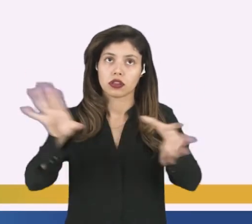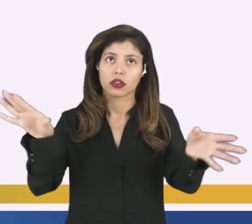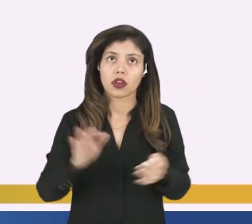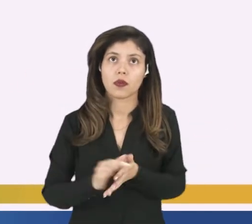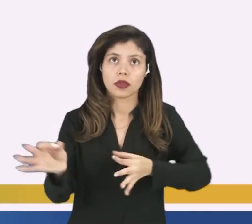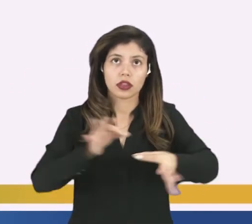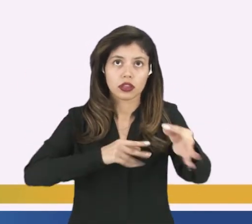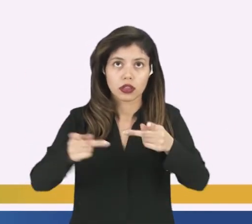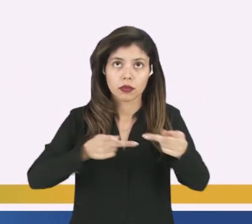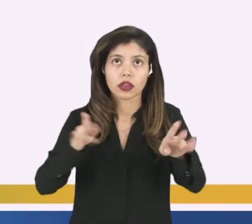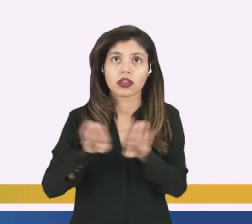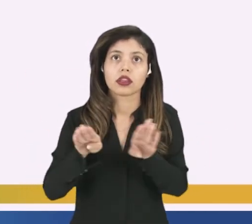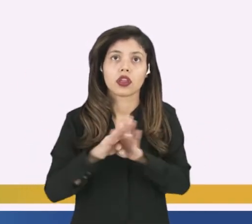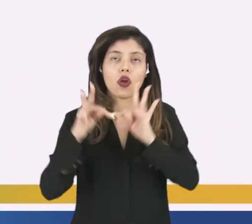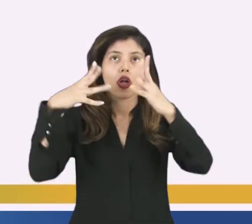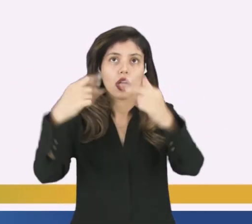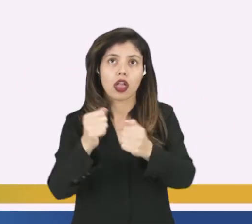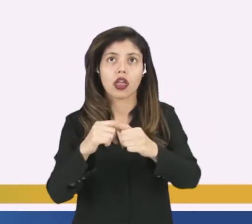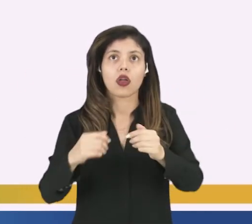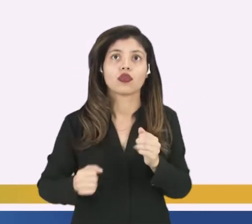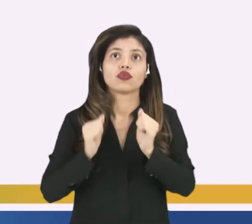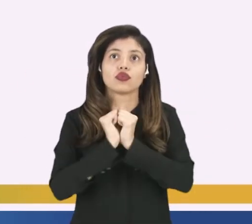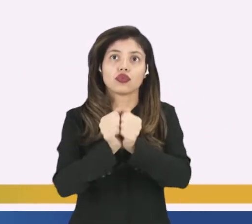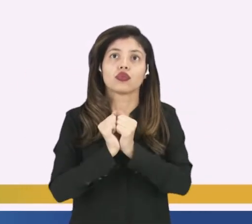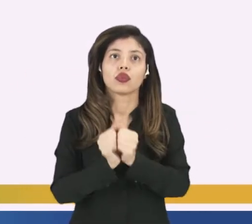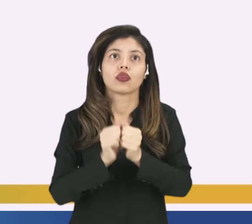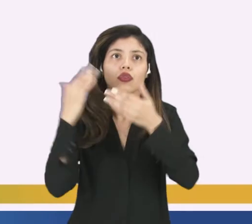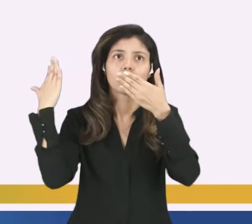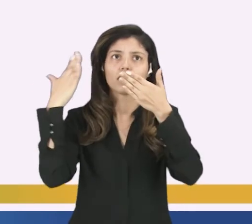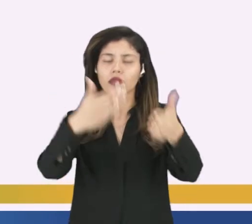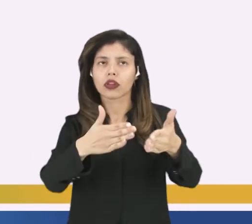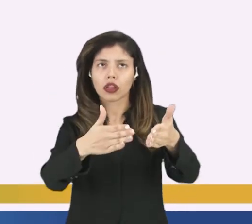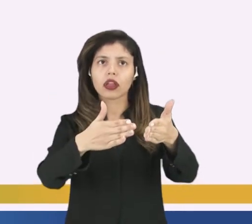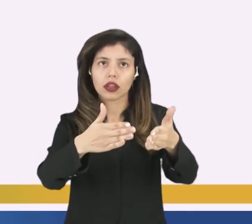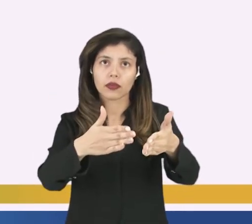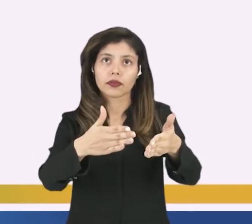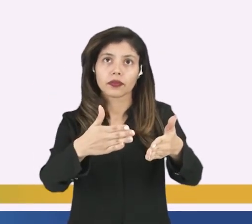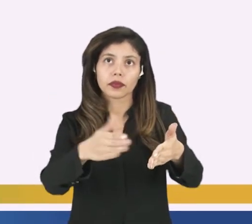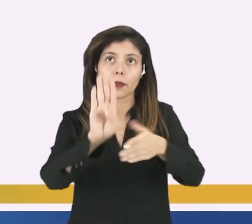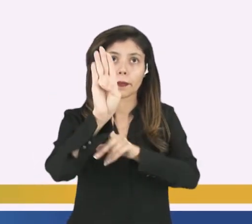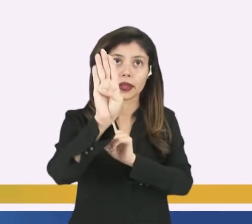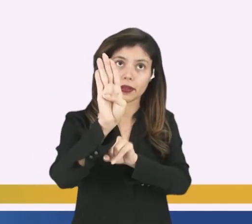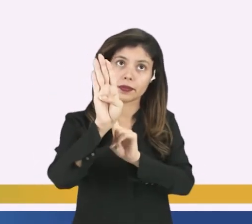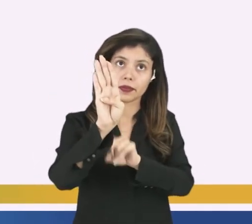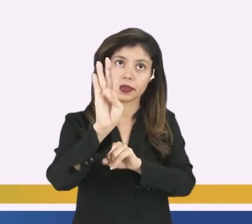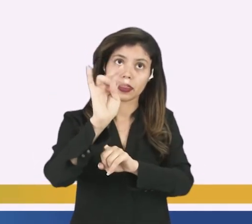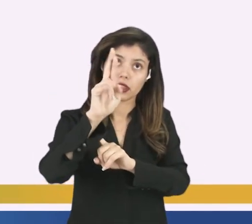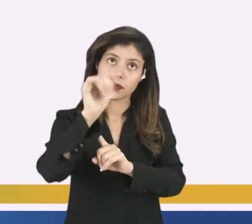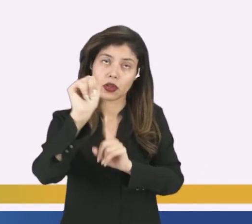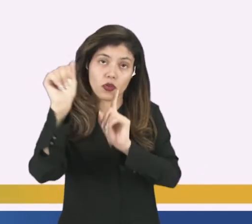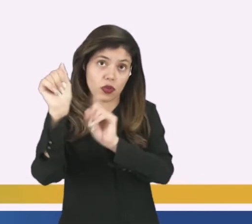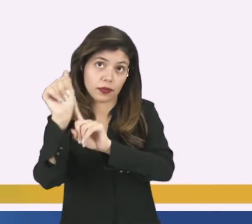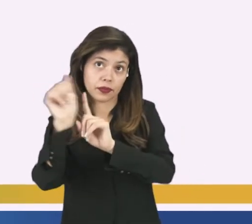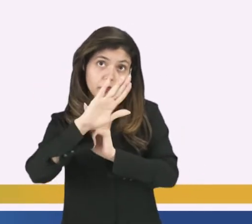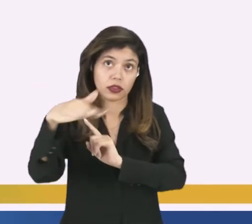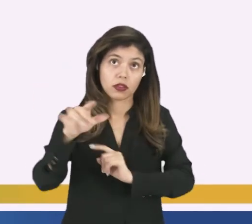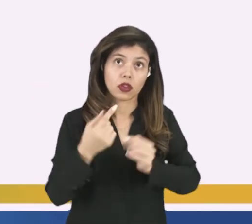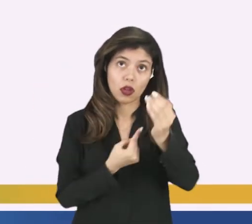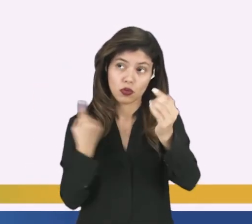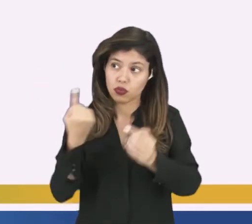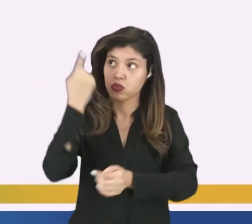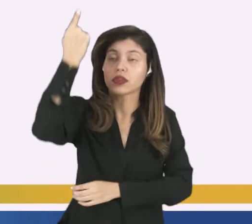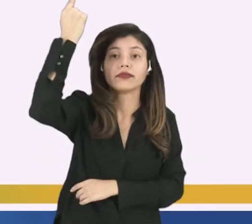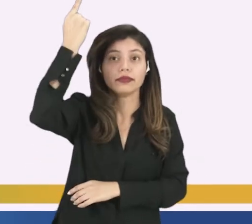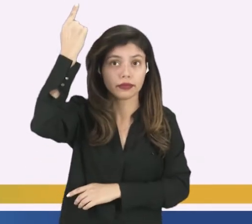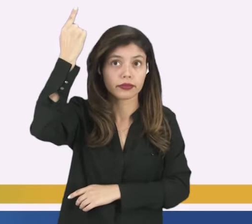lançados. O planejamento é que eles sejam lançados juntos, tá? Com o objetivo, tá? De o projétil B interceptar o A,